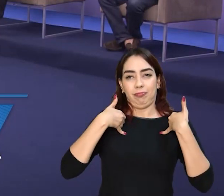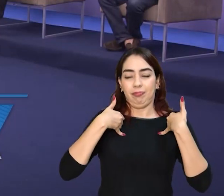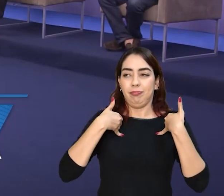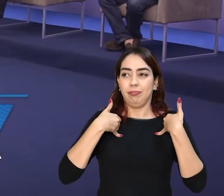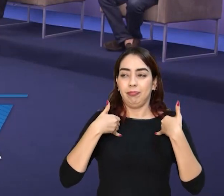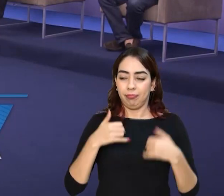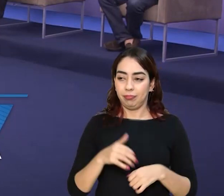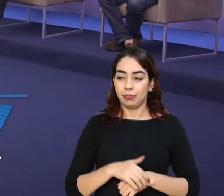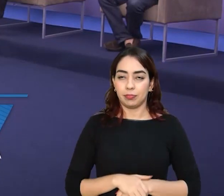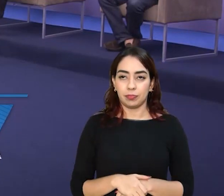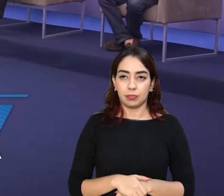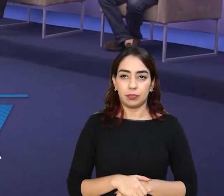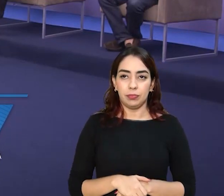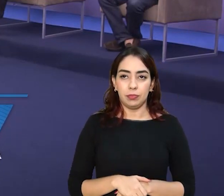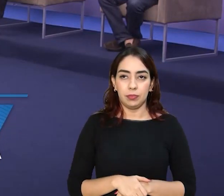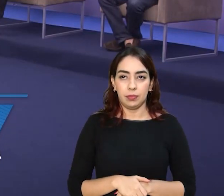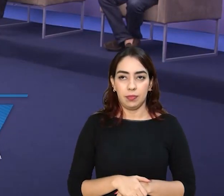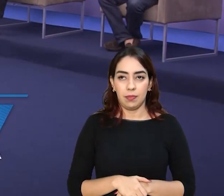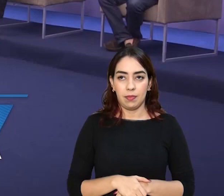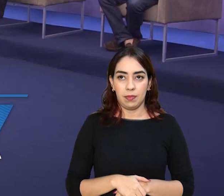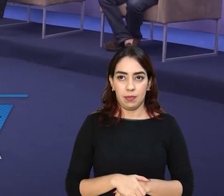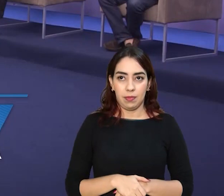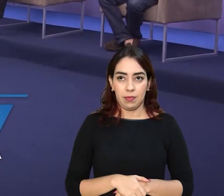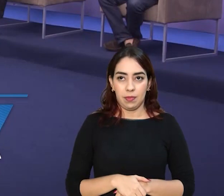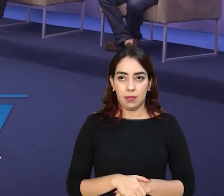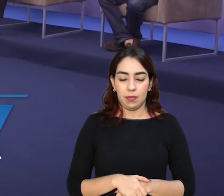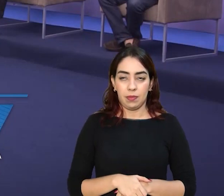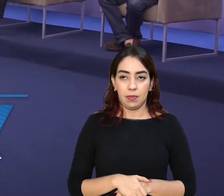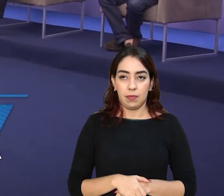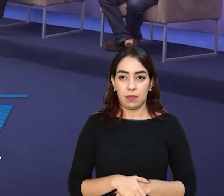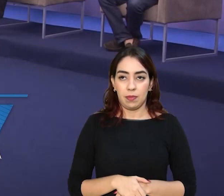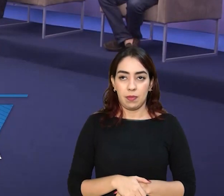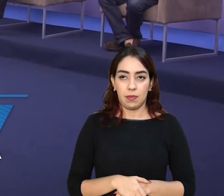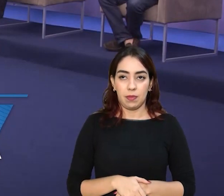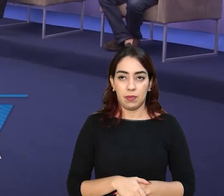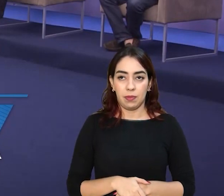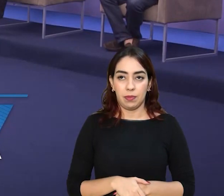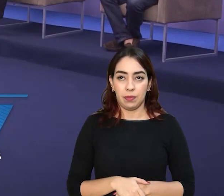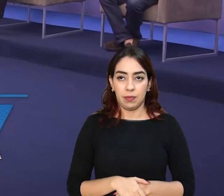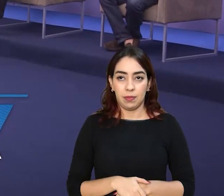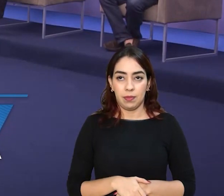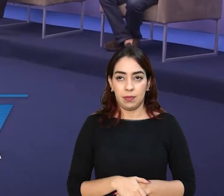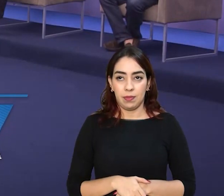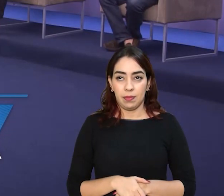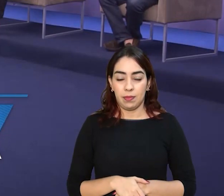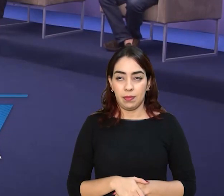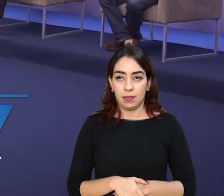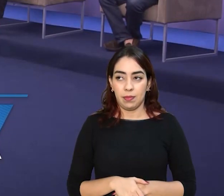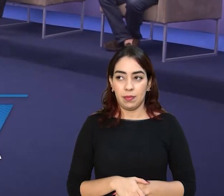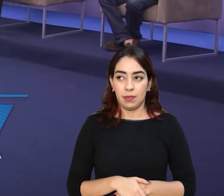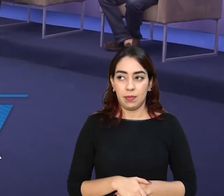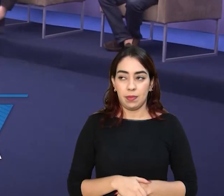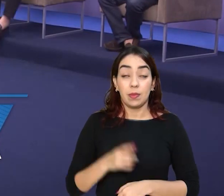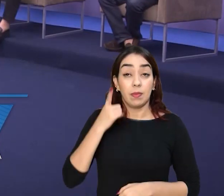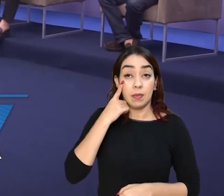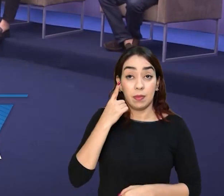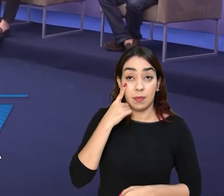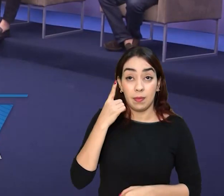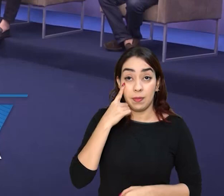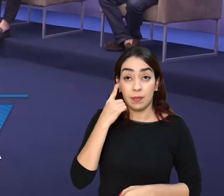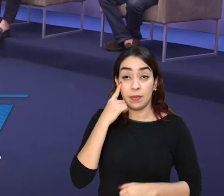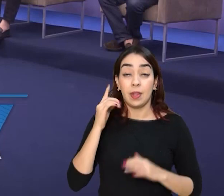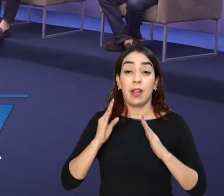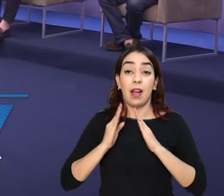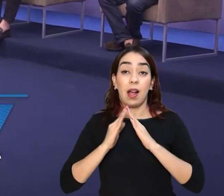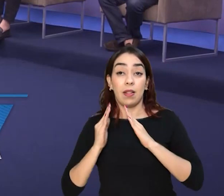casa. Exatamente. Então ele disse, ter o a maior parte dos jogos na reta final. Ele ganhou do São Lourenço lá na reta final. Ele ganhou do Curitiba.